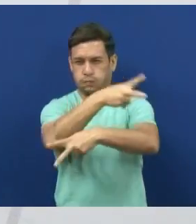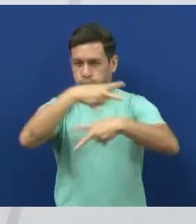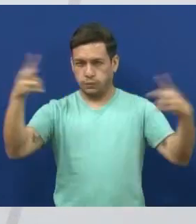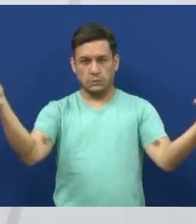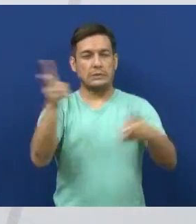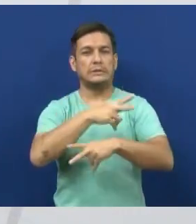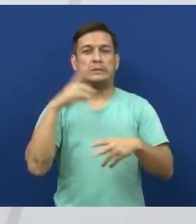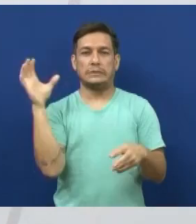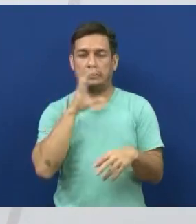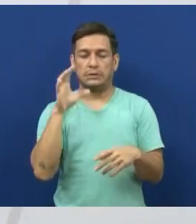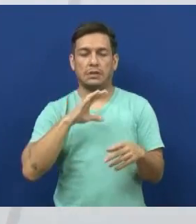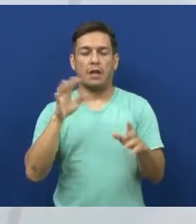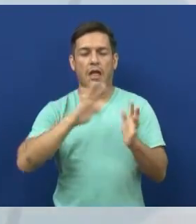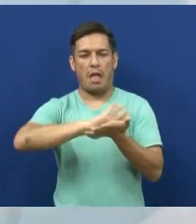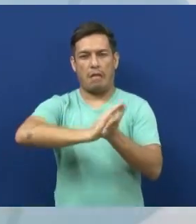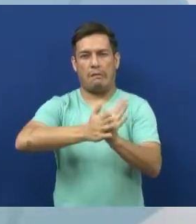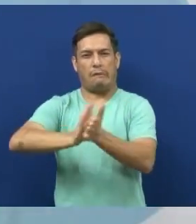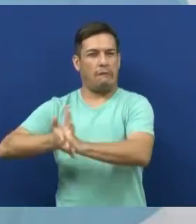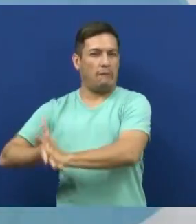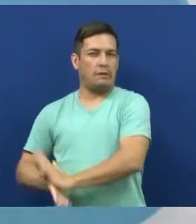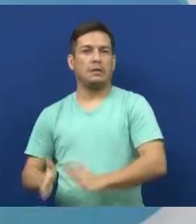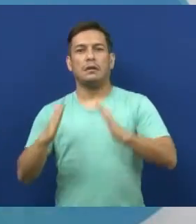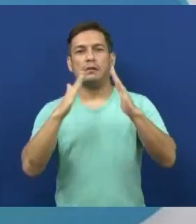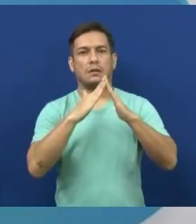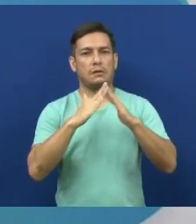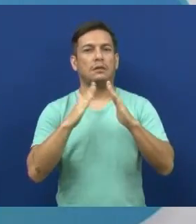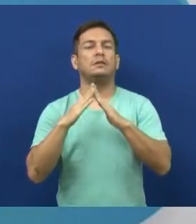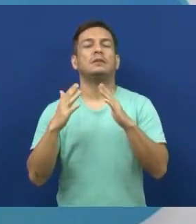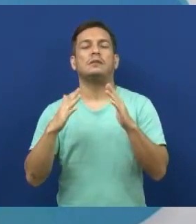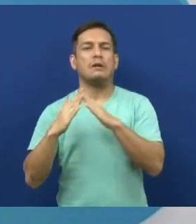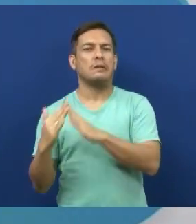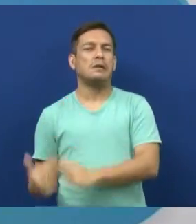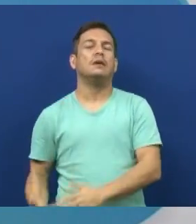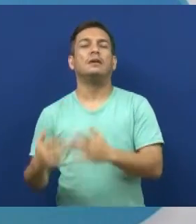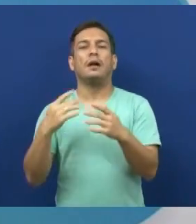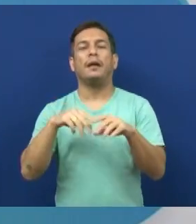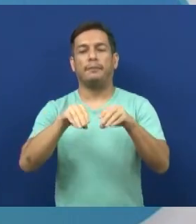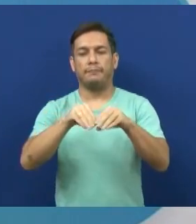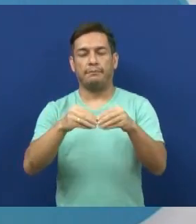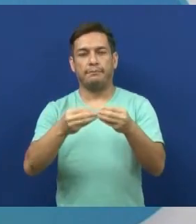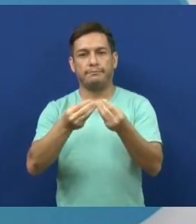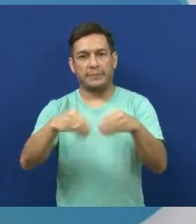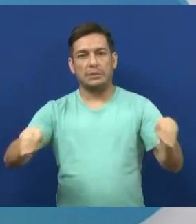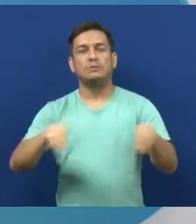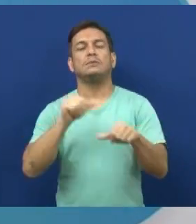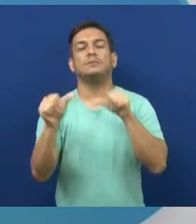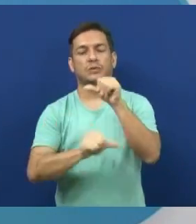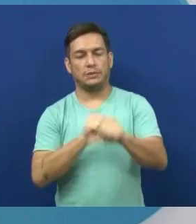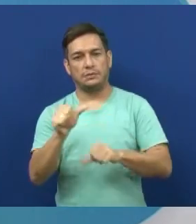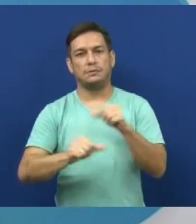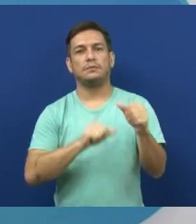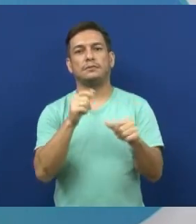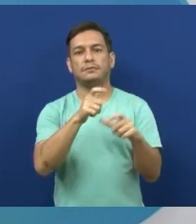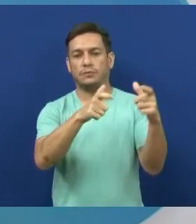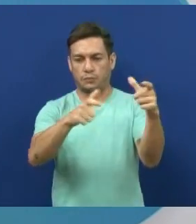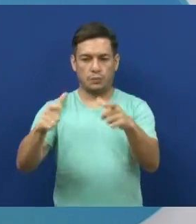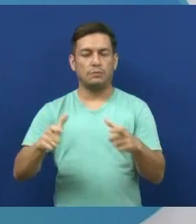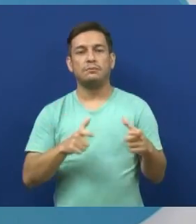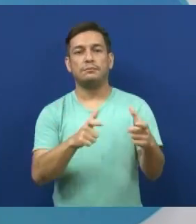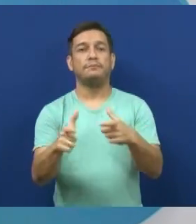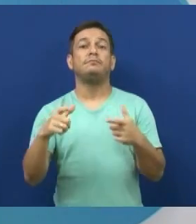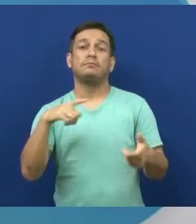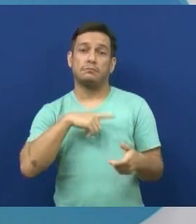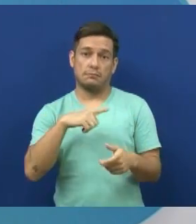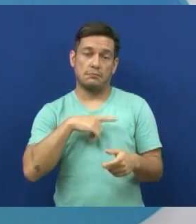e acabam ali destruindo casas e tudo mais, trazendo prejuízos, modificando aquela paisagem. Então eu